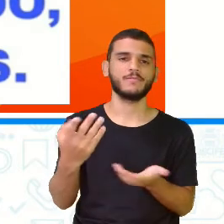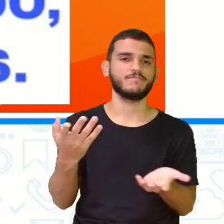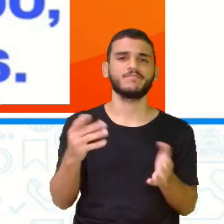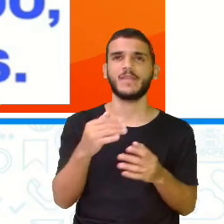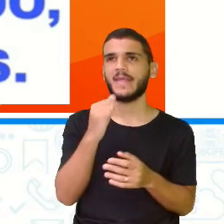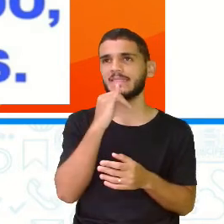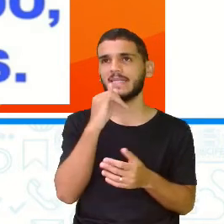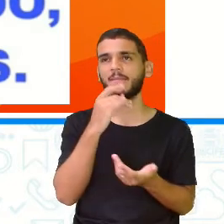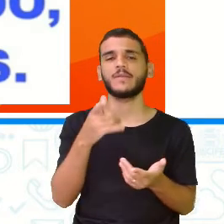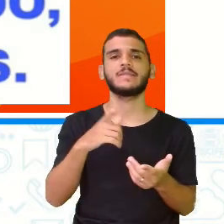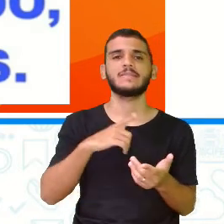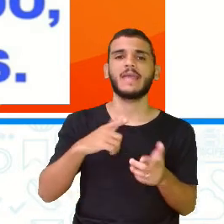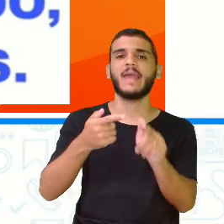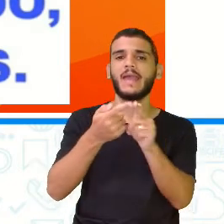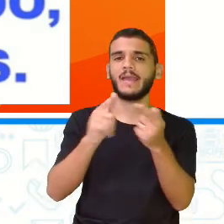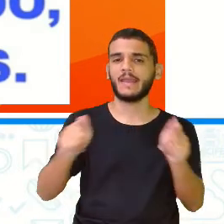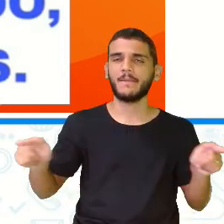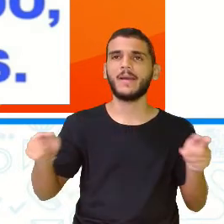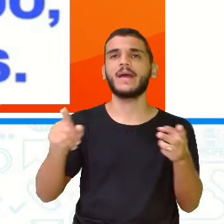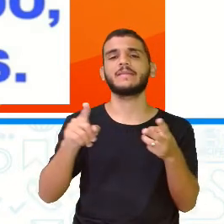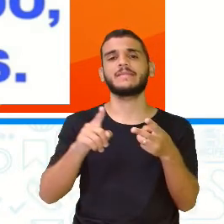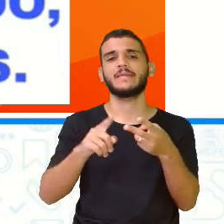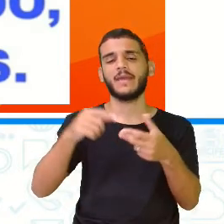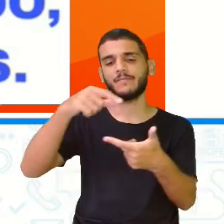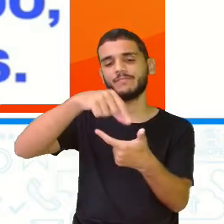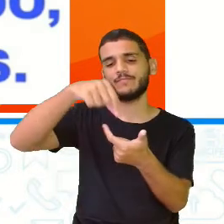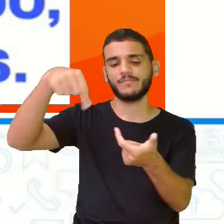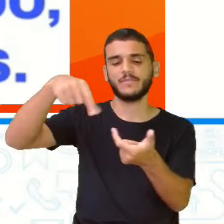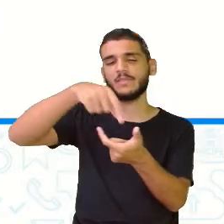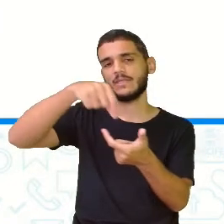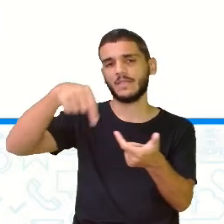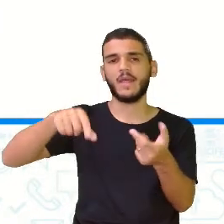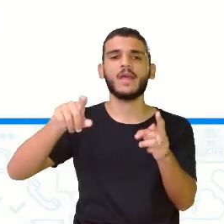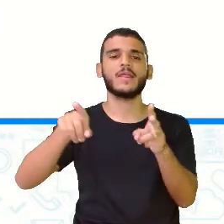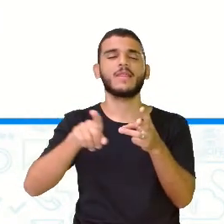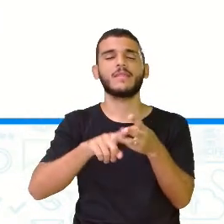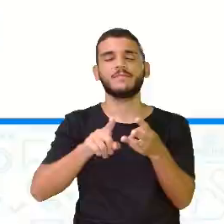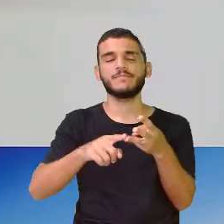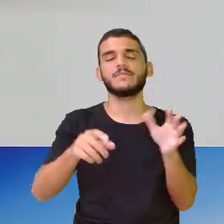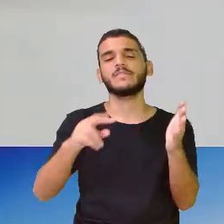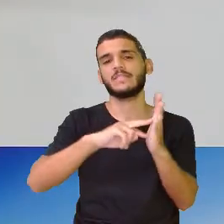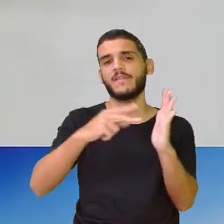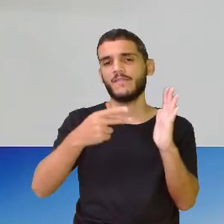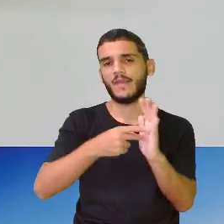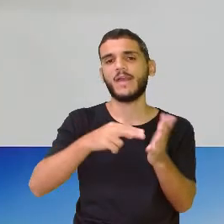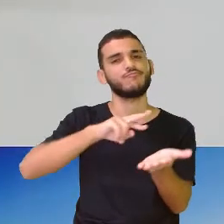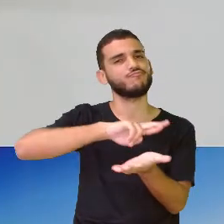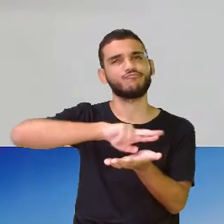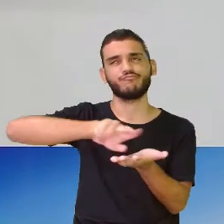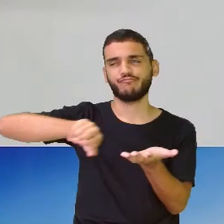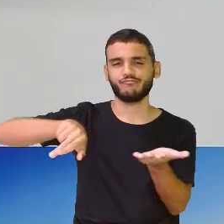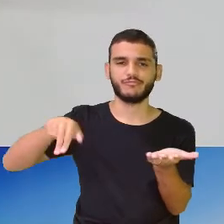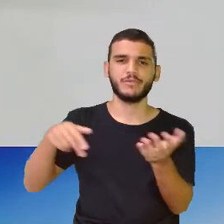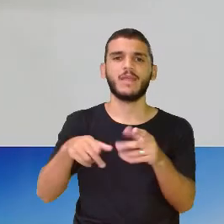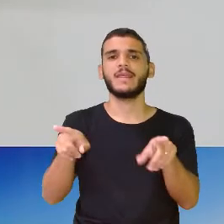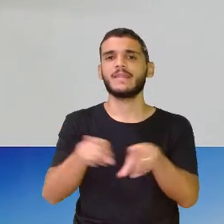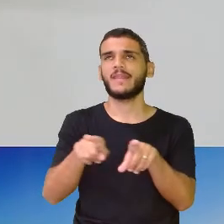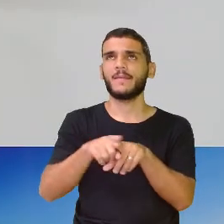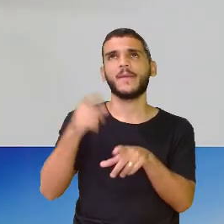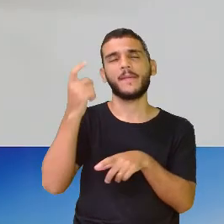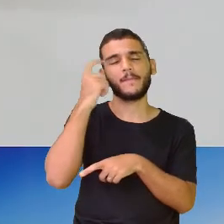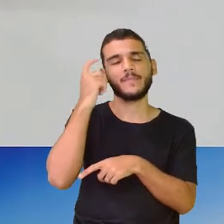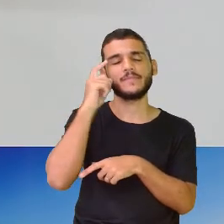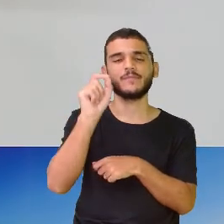como a classe gramatical, a separação silábica, o significado, entre outras coisas. E também a gente pensa que a